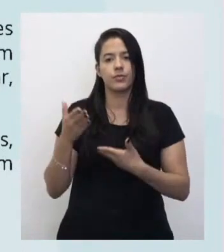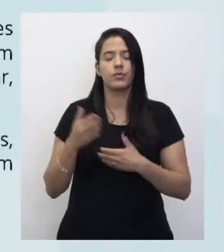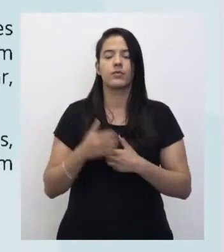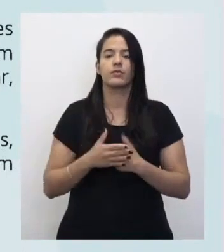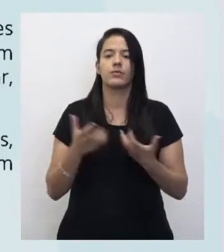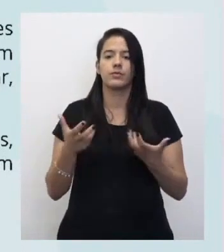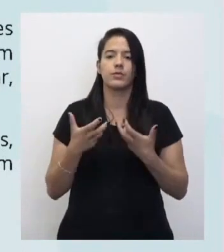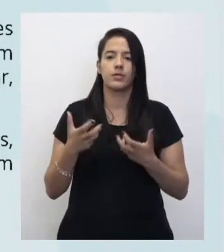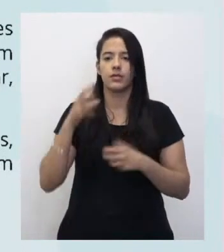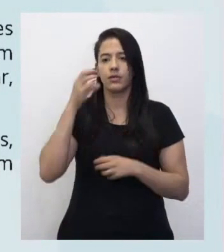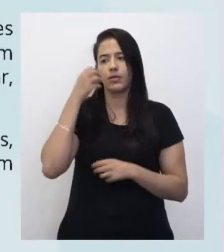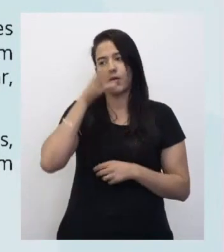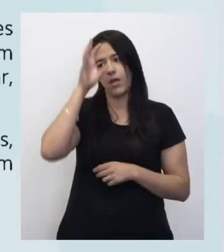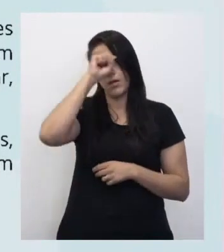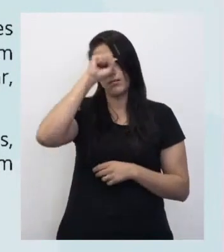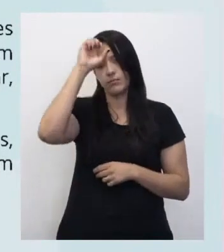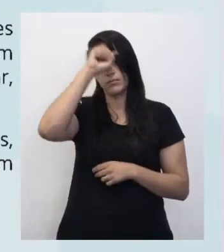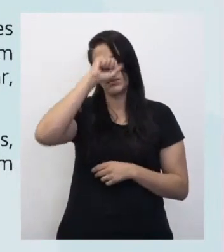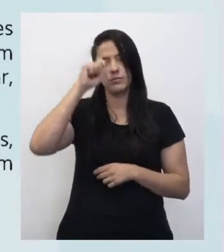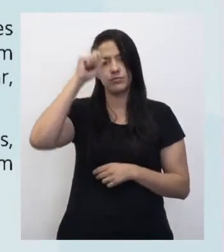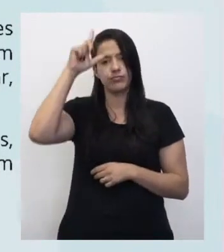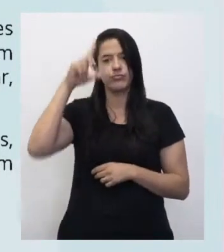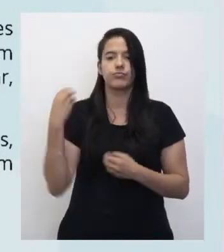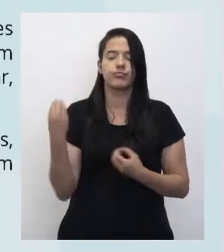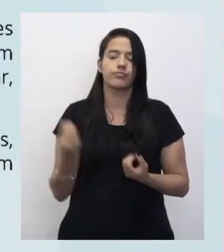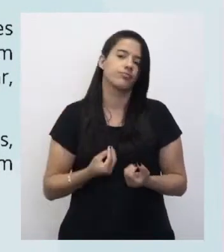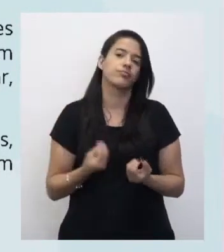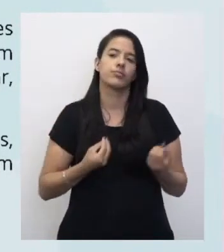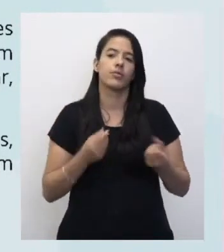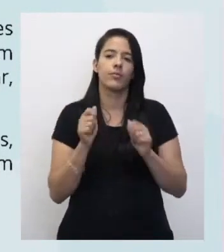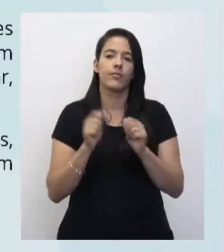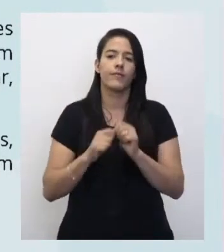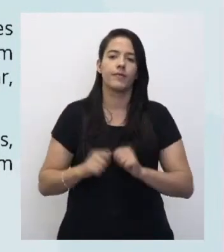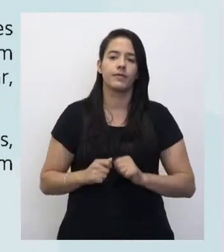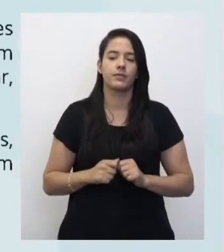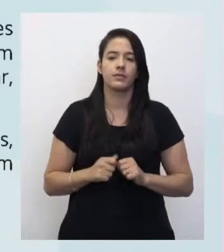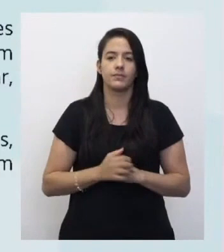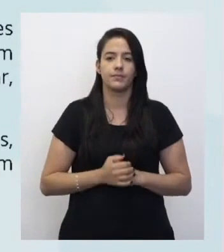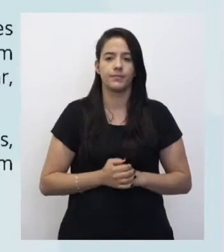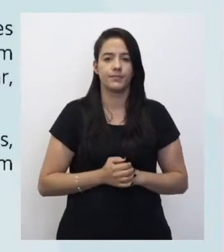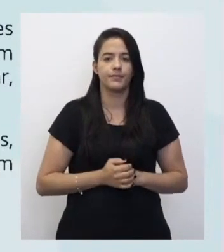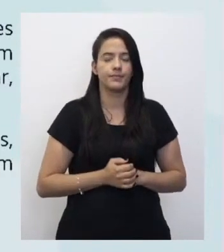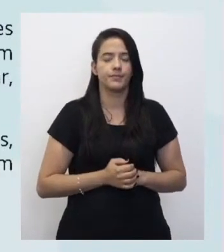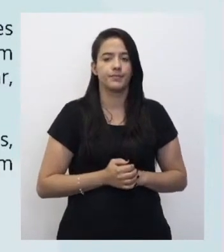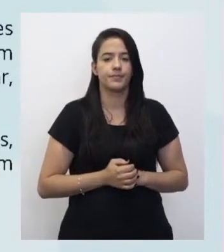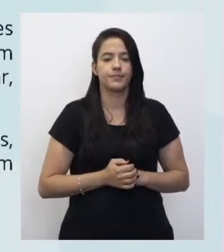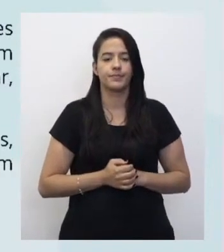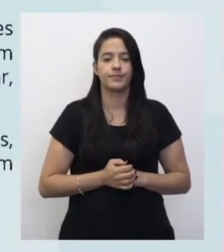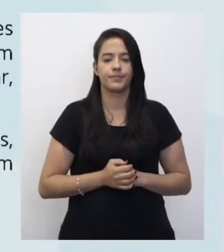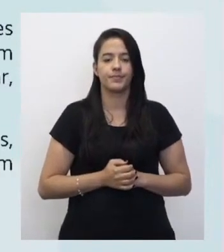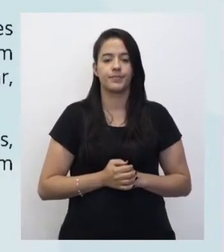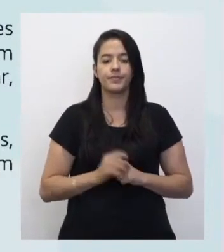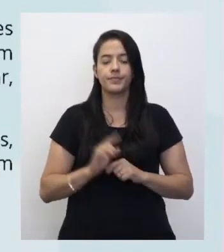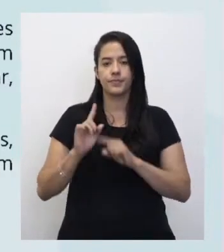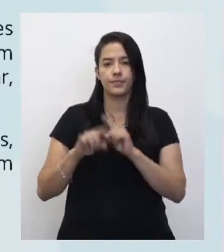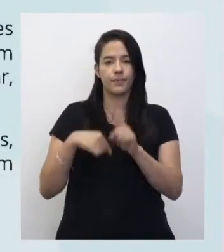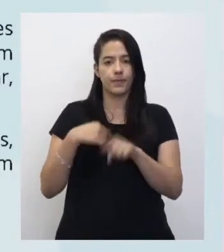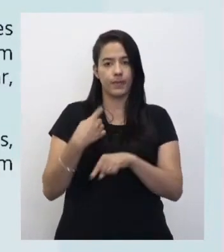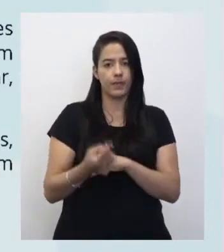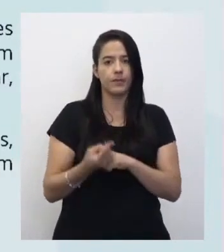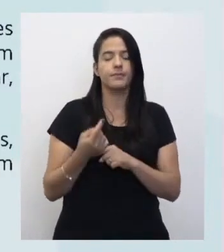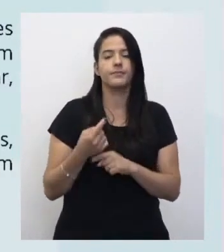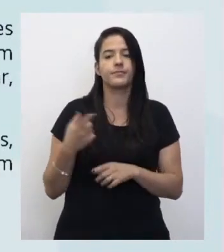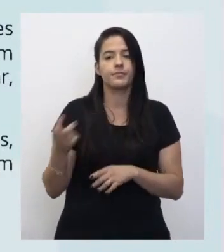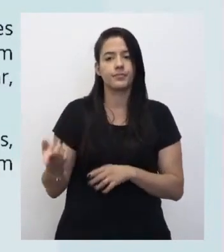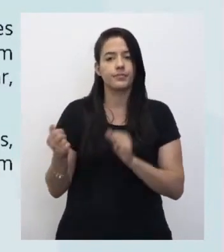aquisição desse conhecimento aí de como fazer essa mercadoria, tá? Depois que o aprendiz já passou algum